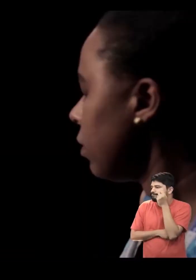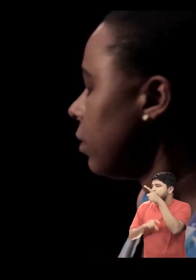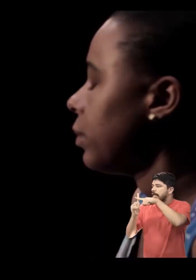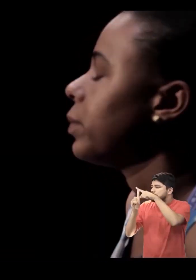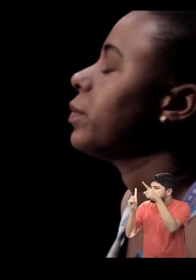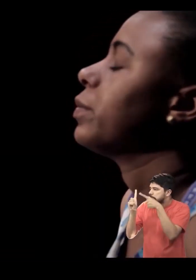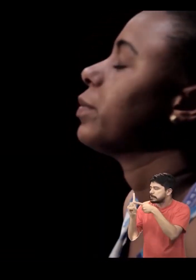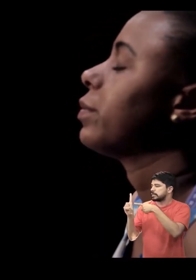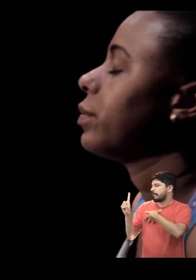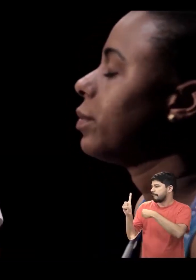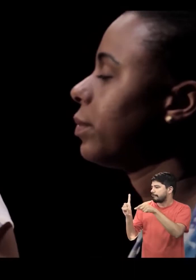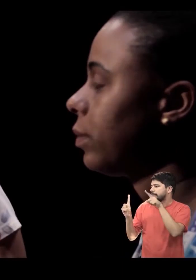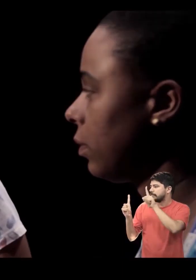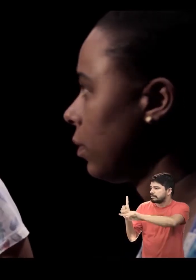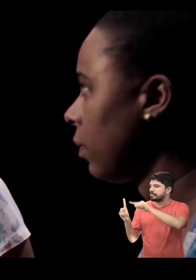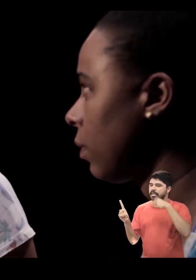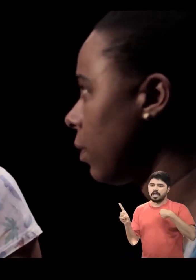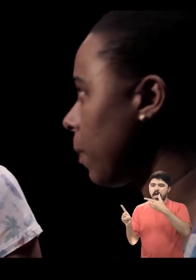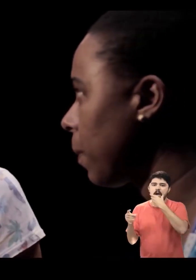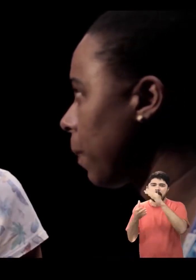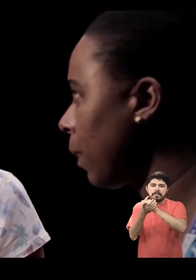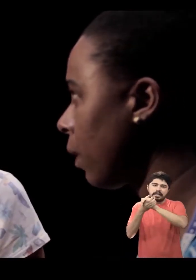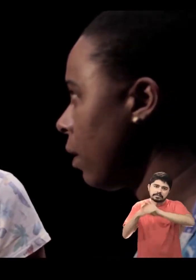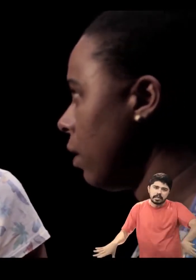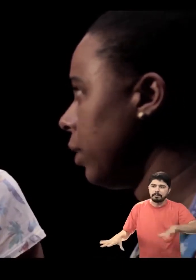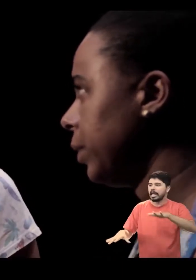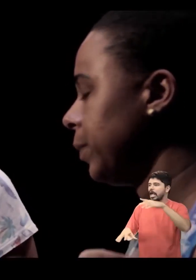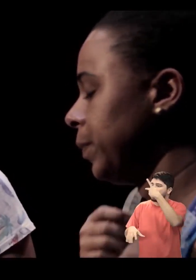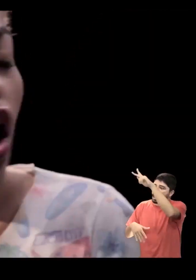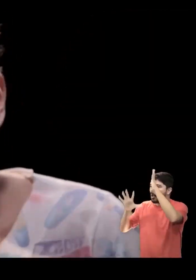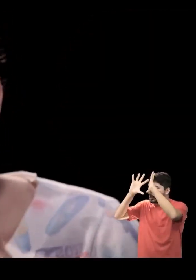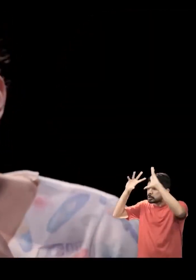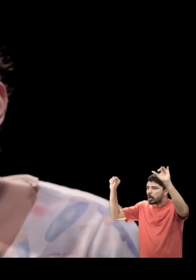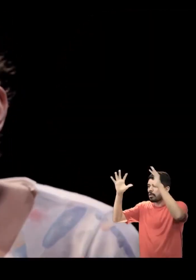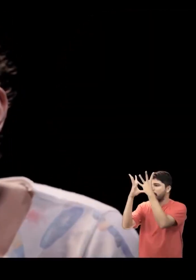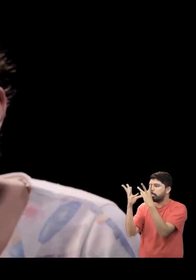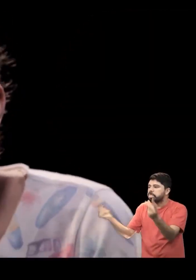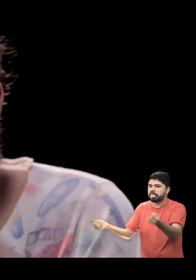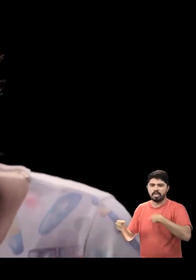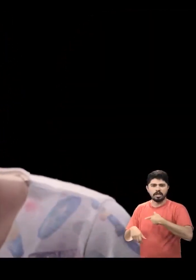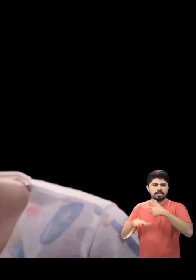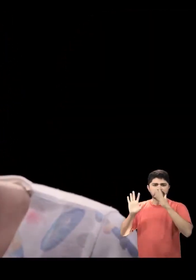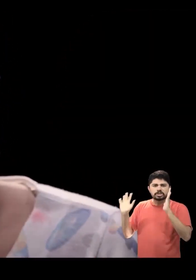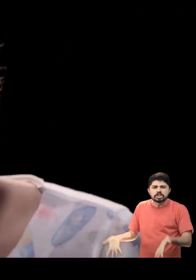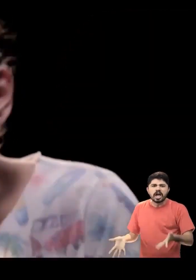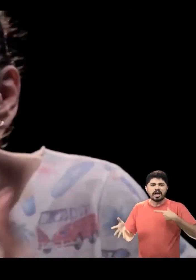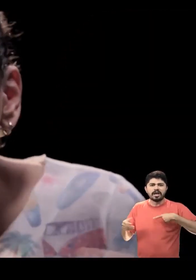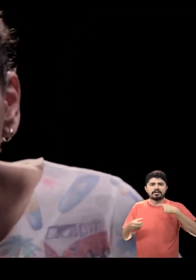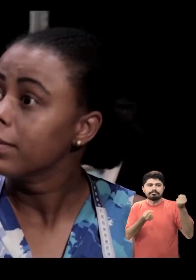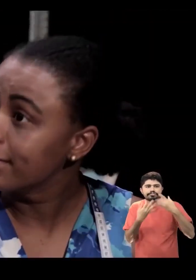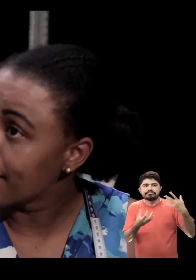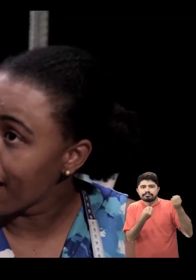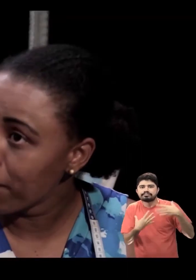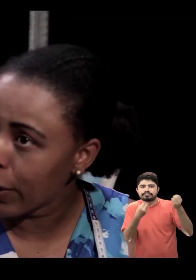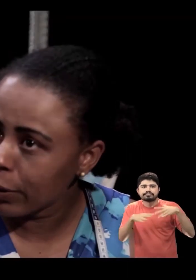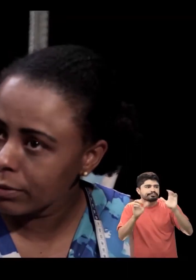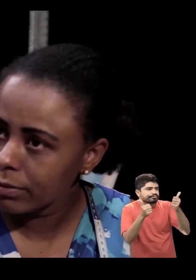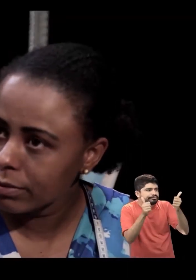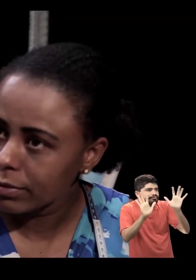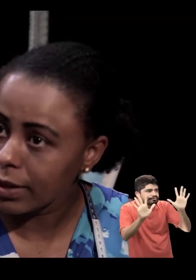de mim, separou do meu pai e não pôde realizar o seu sonho de ser professora. Ô mãe, eu já ouvi essa história 1000 vezes, ou muito mais do que 1000